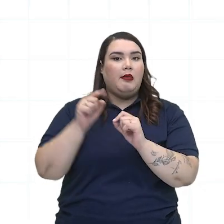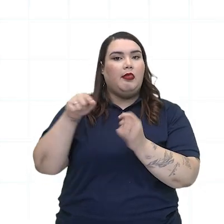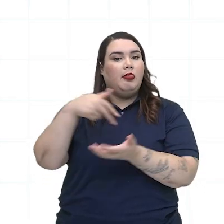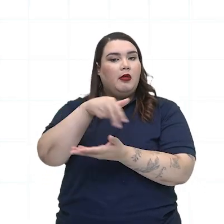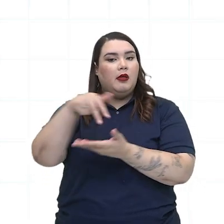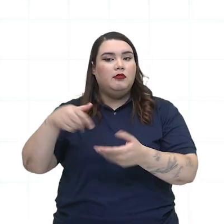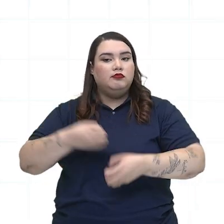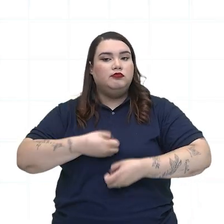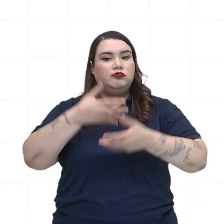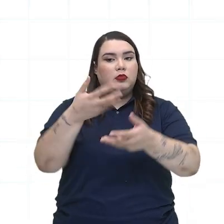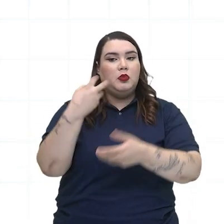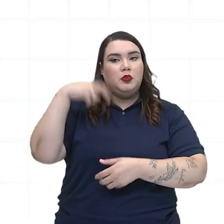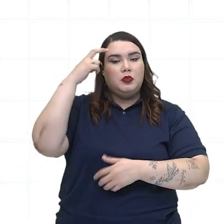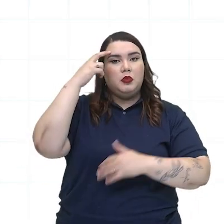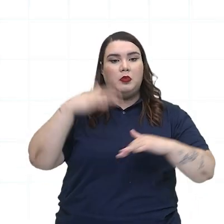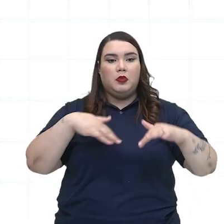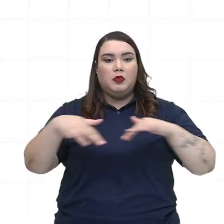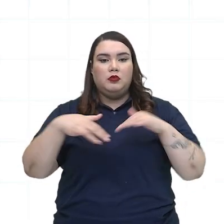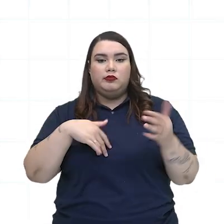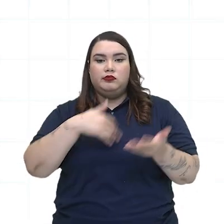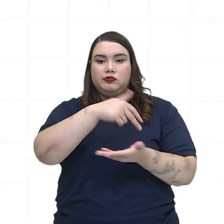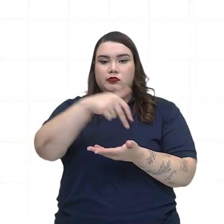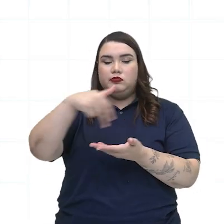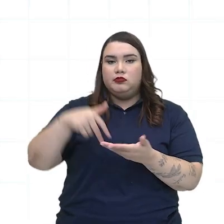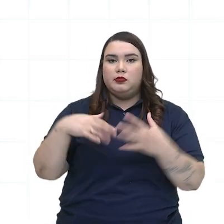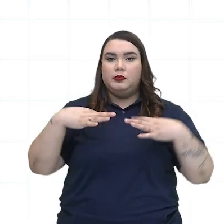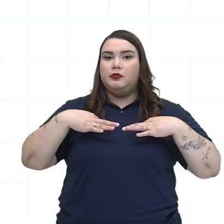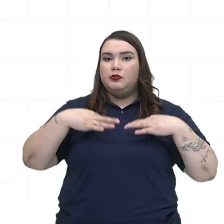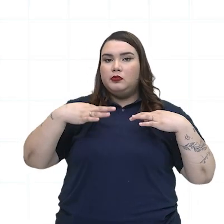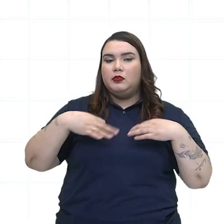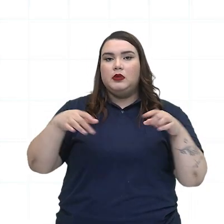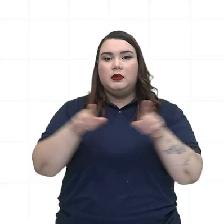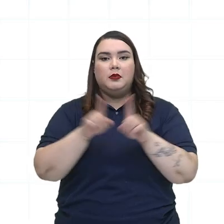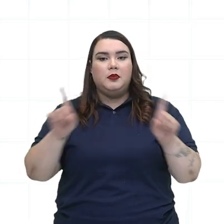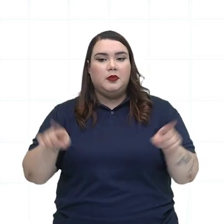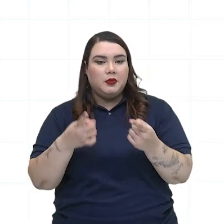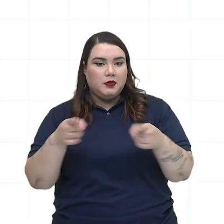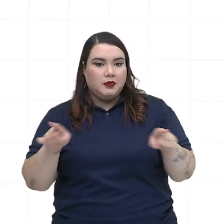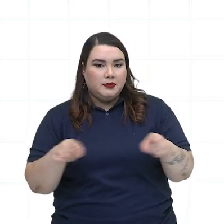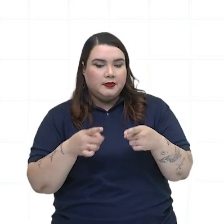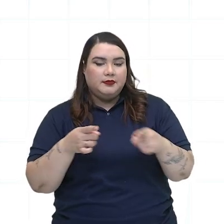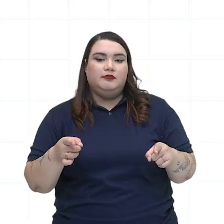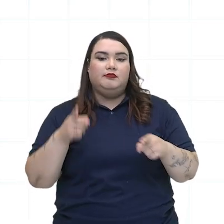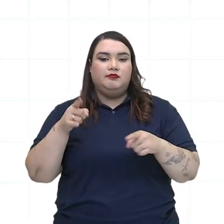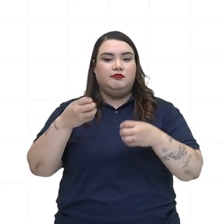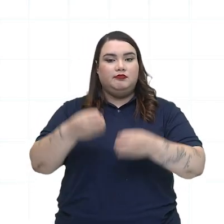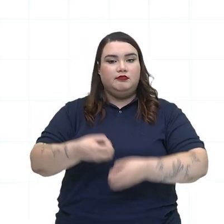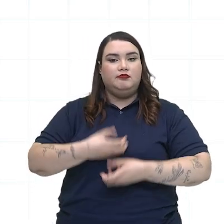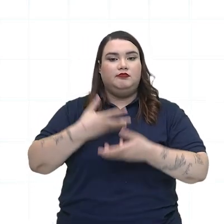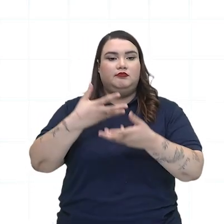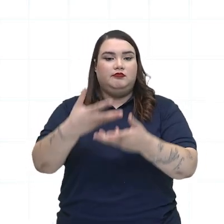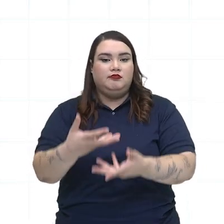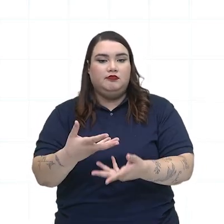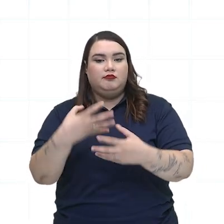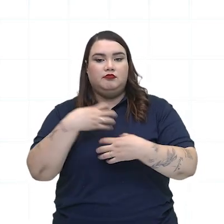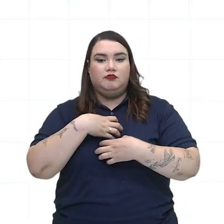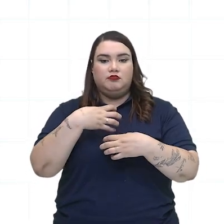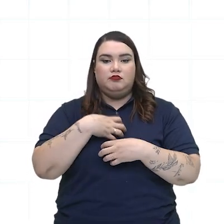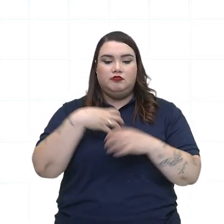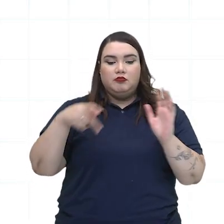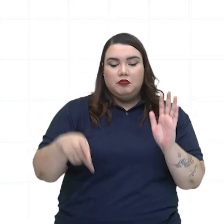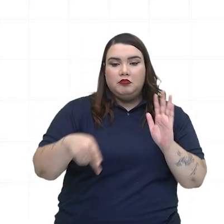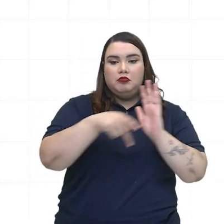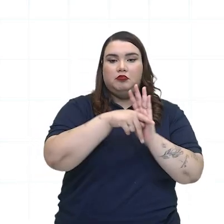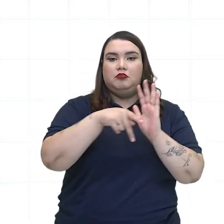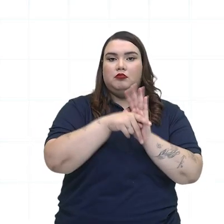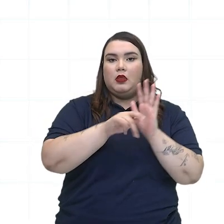corporais coreografados, vestimentas e músicas. Essas manifestações desenvolvem sentido de